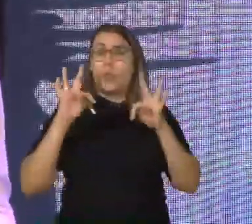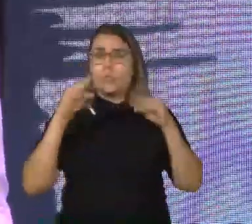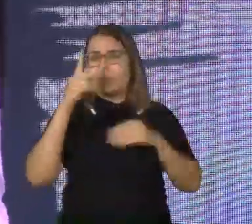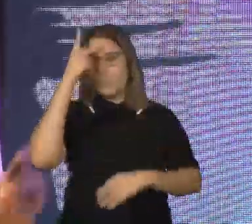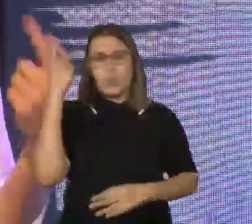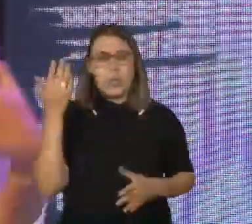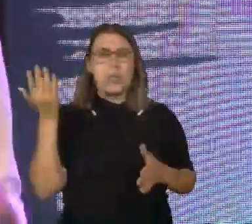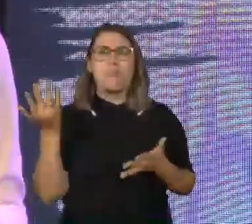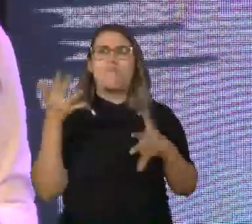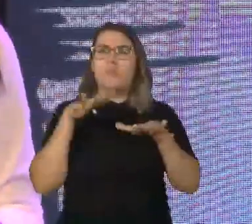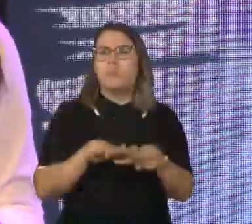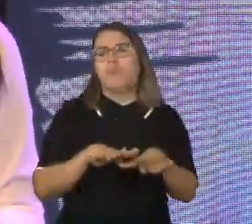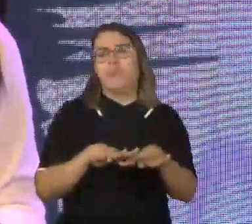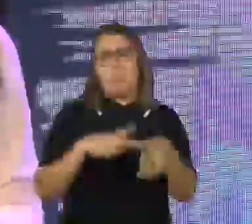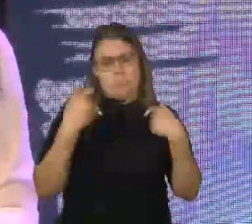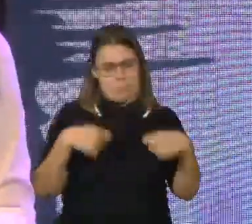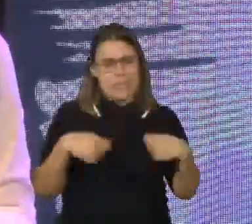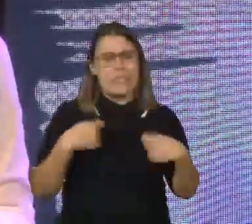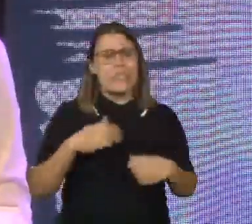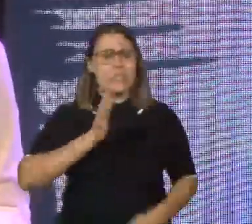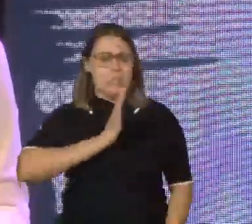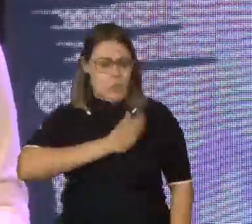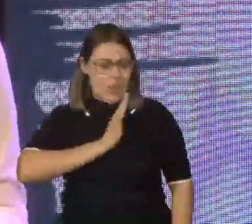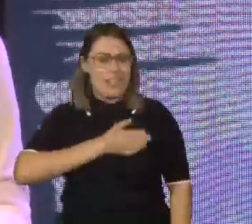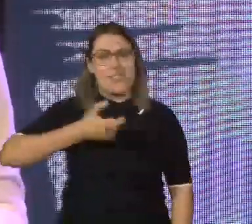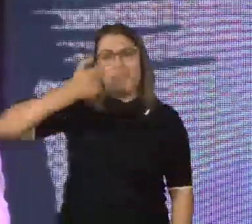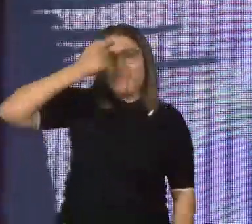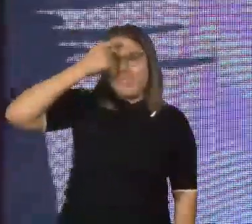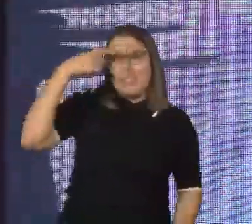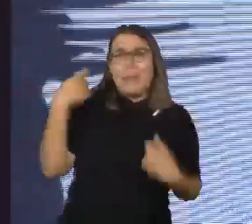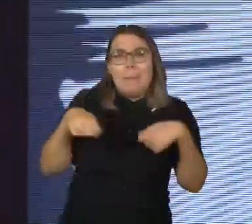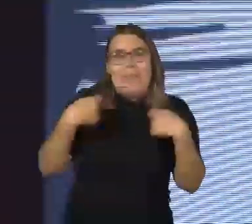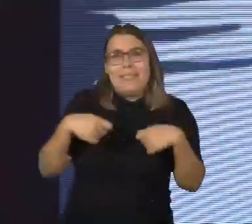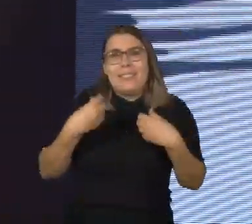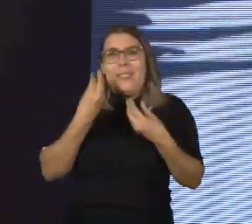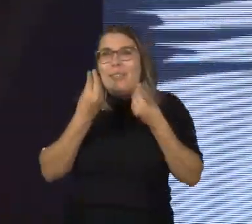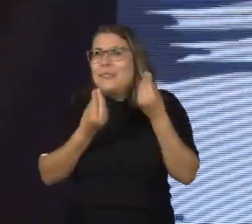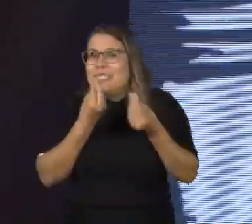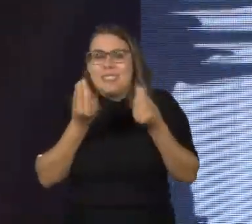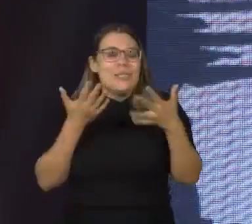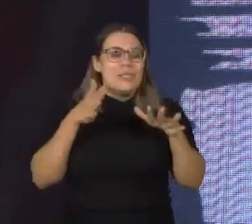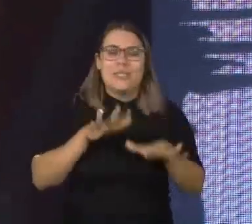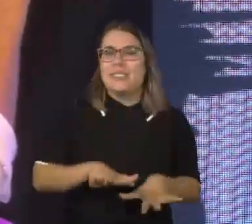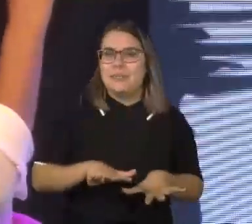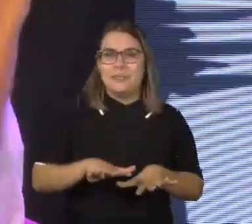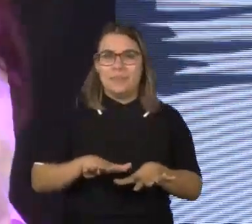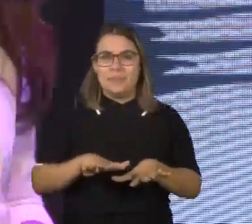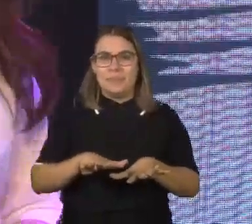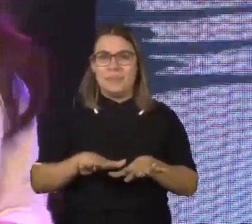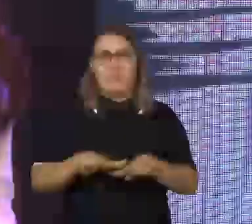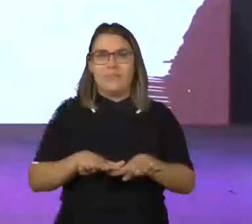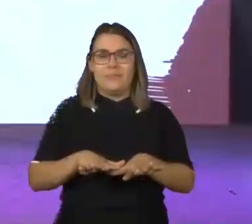os corações e todas as mentes entendam o que é, de fato, ser inclusivo.